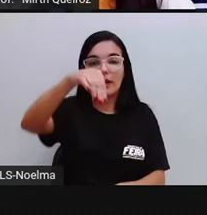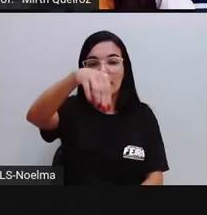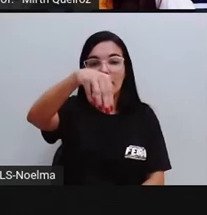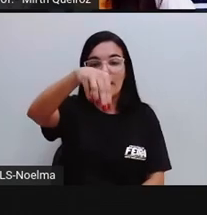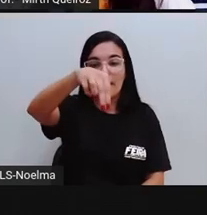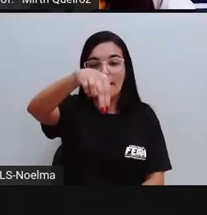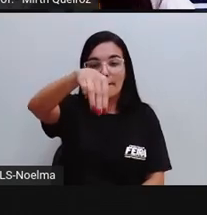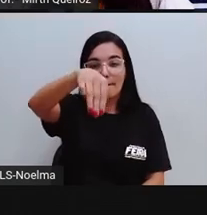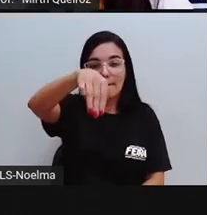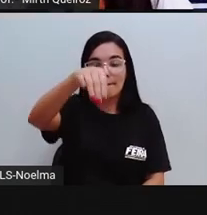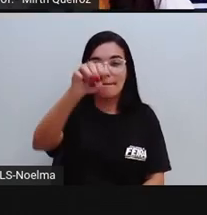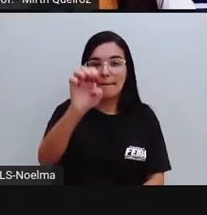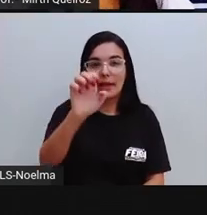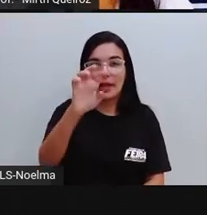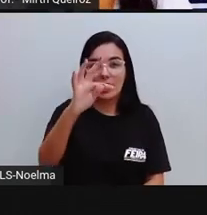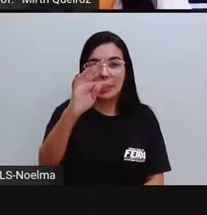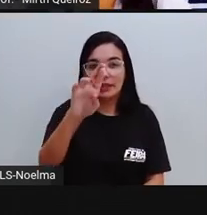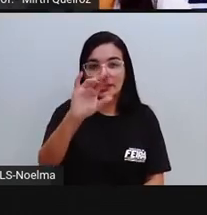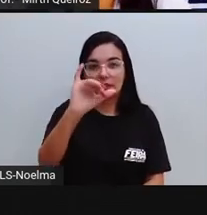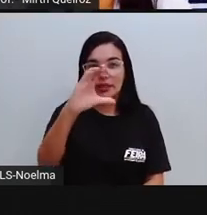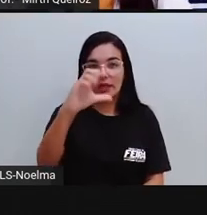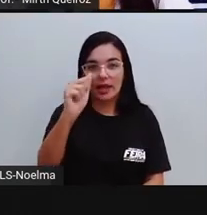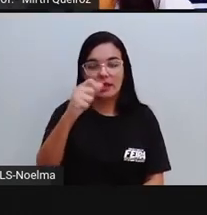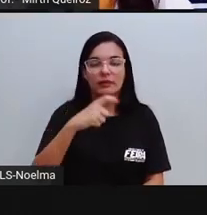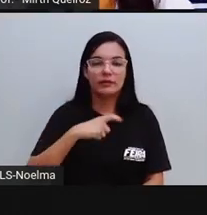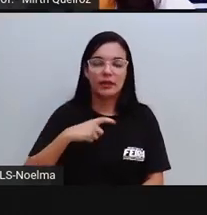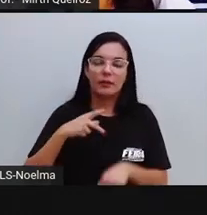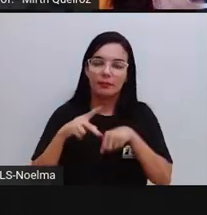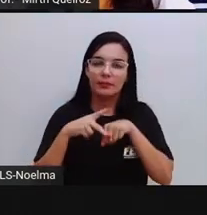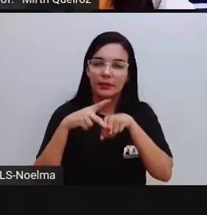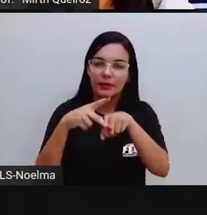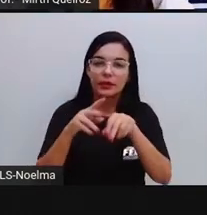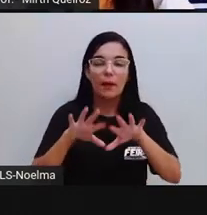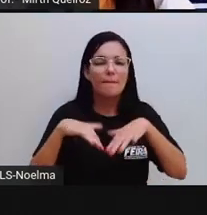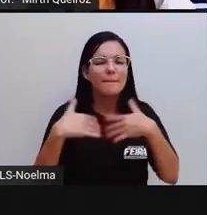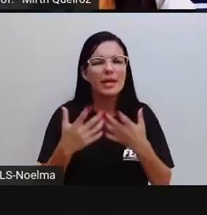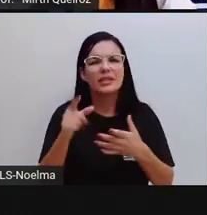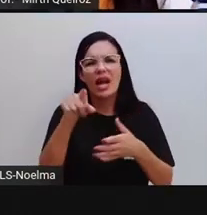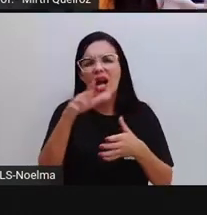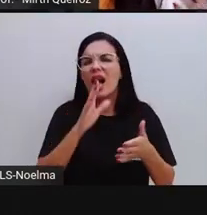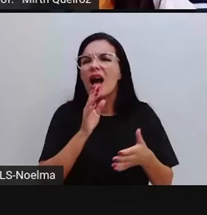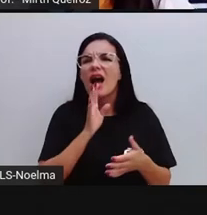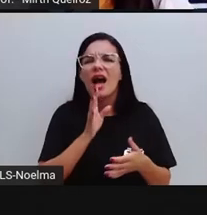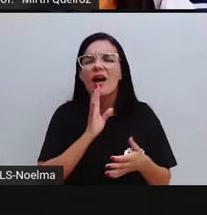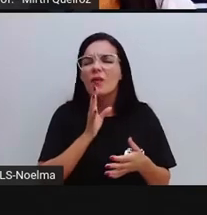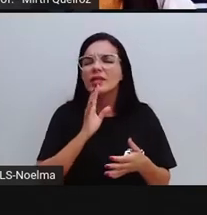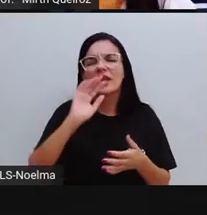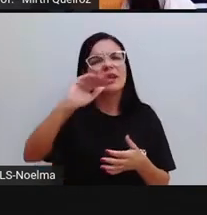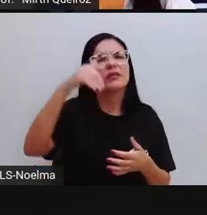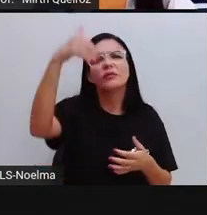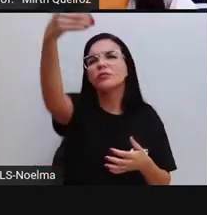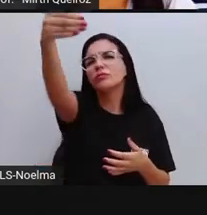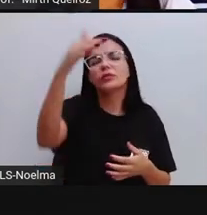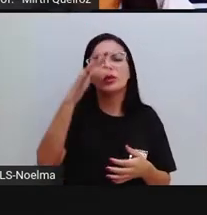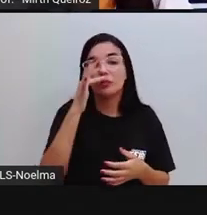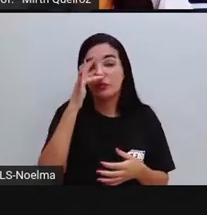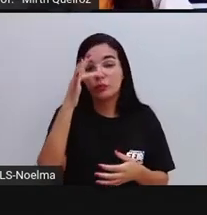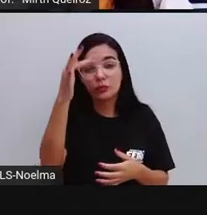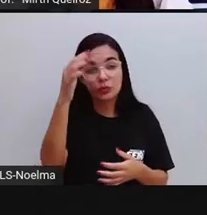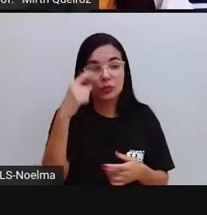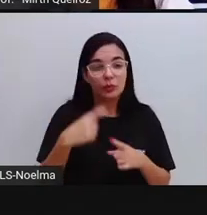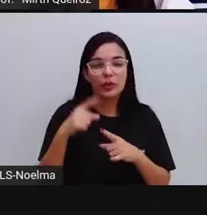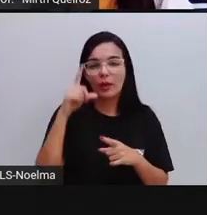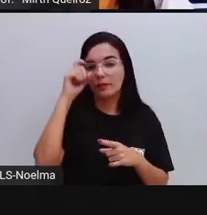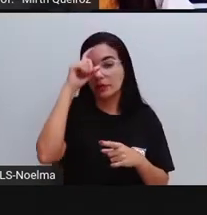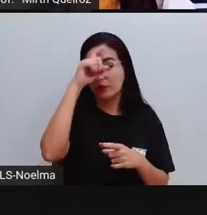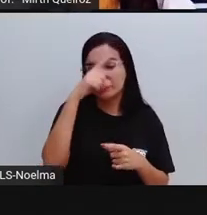sílabas poéticas em cada verso. Mas isso é algo que vocês vão estudar mais para frente, né? Que é mais complicado,